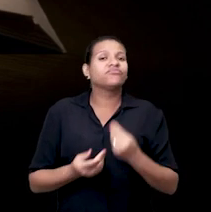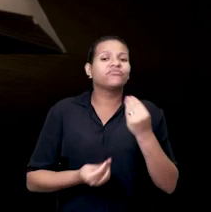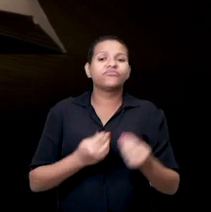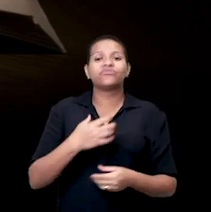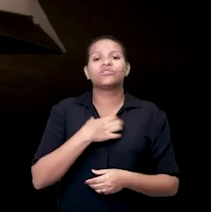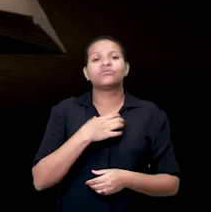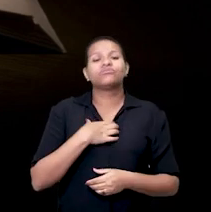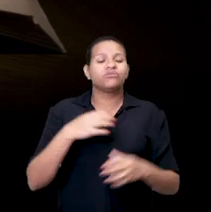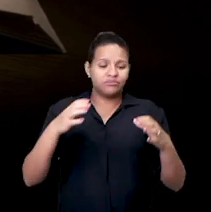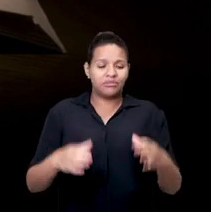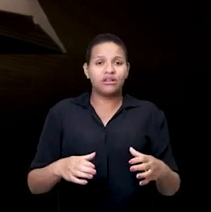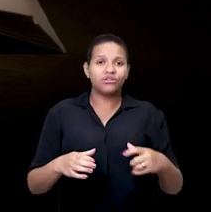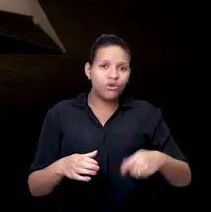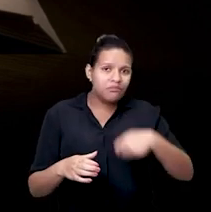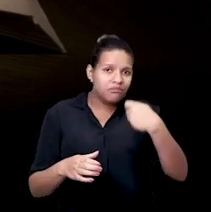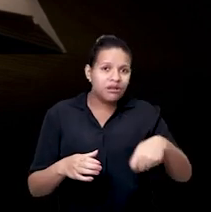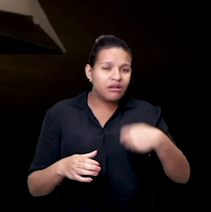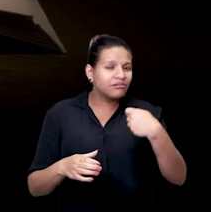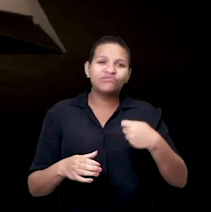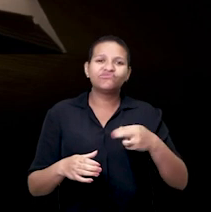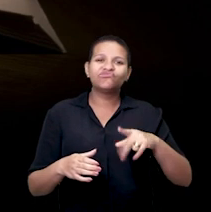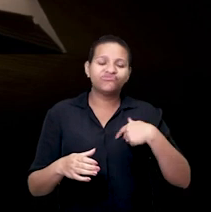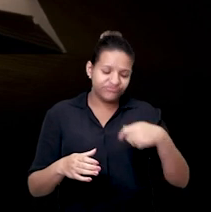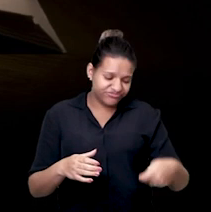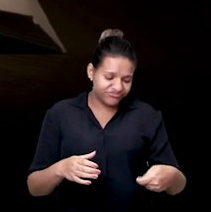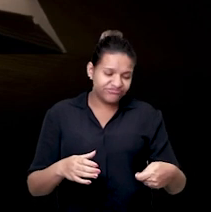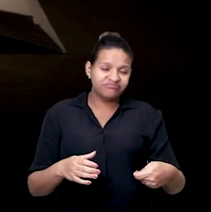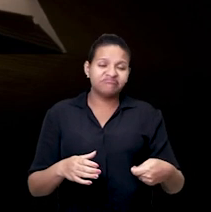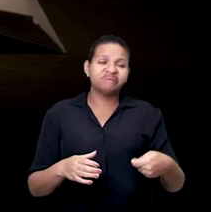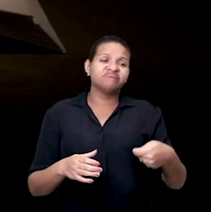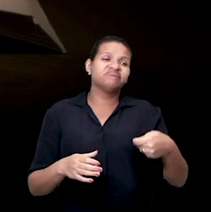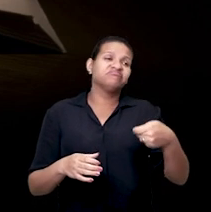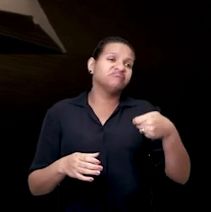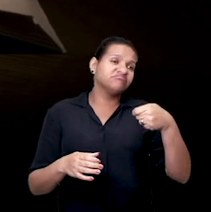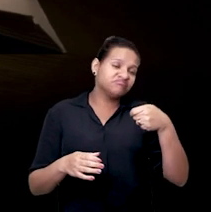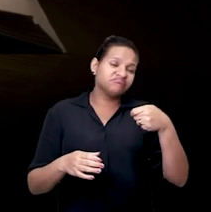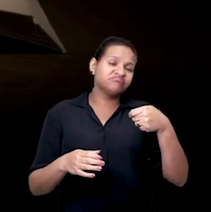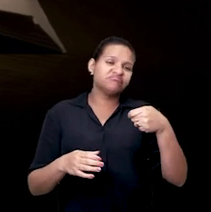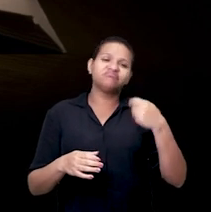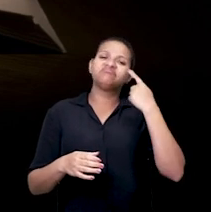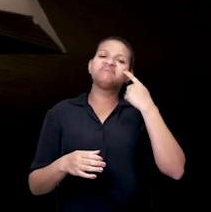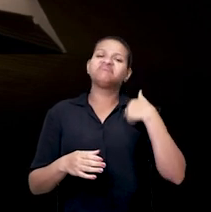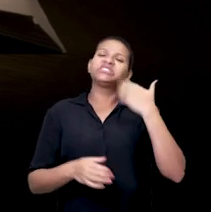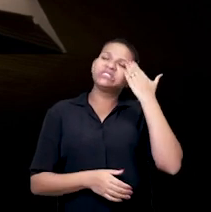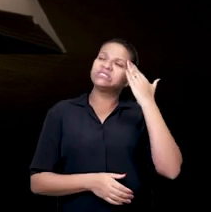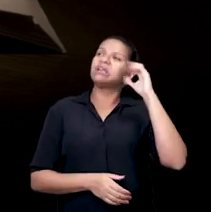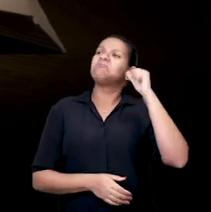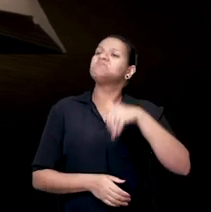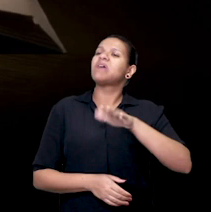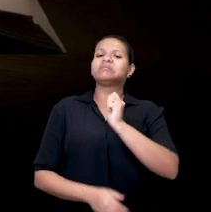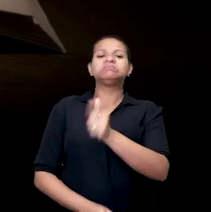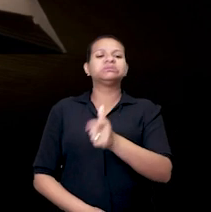custa-lhe muito levá-la à boca. O preguiçoso julga-se mais sábio do que sete homens que respondem com